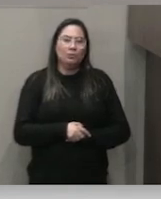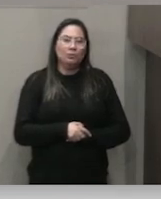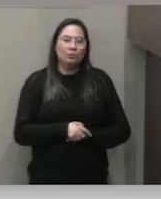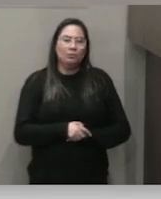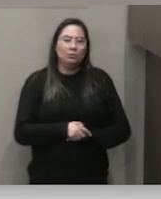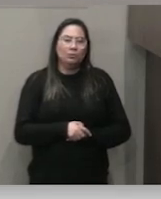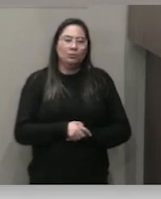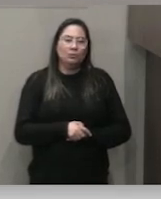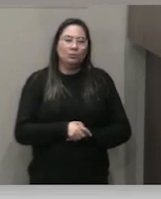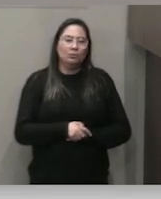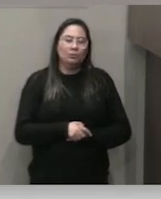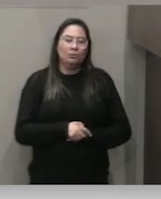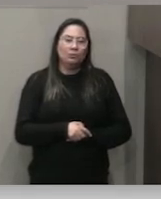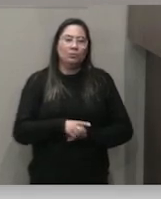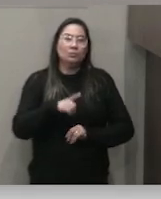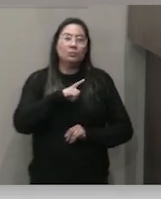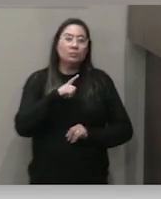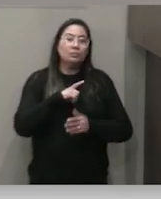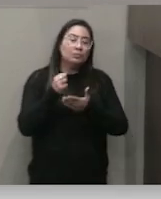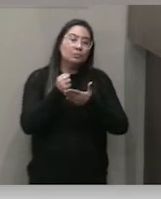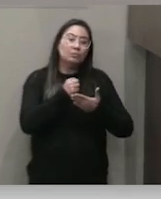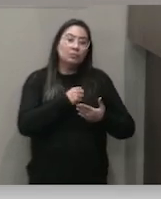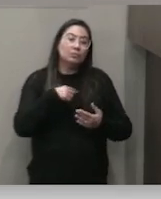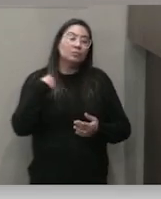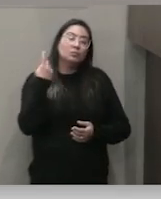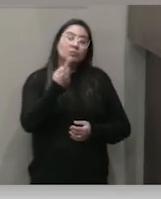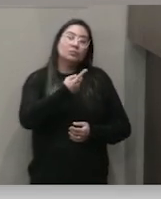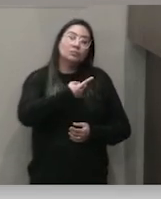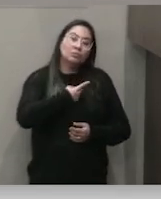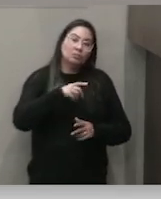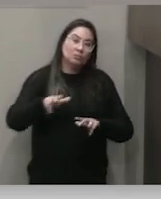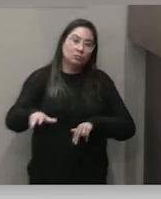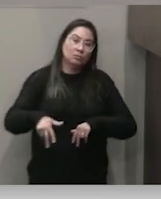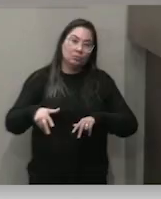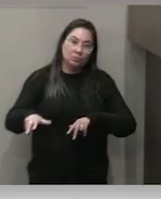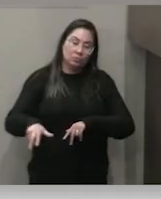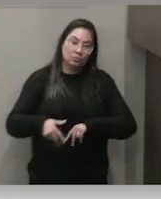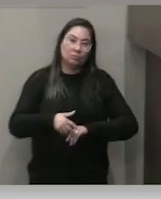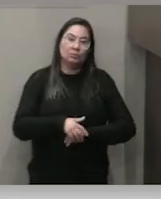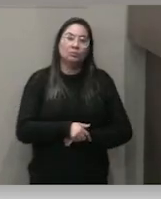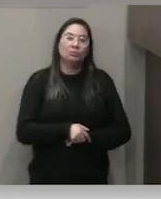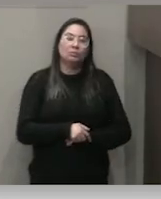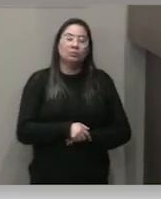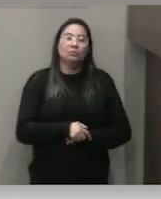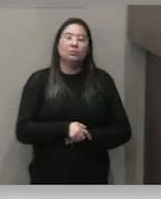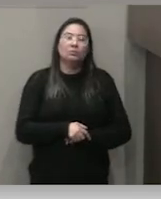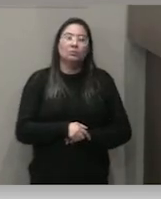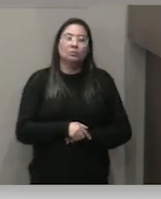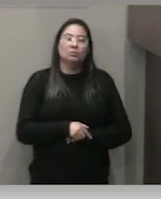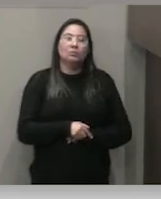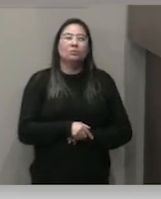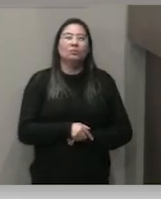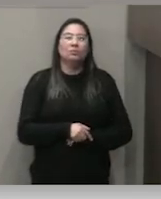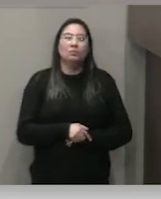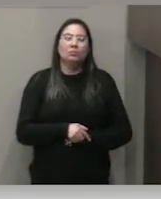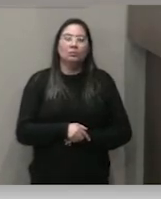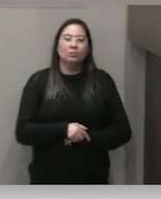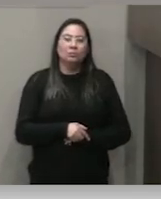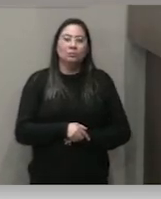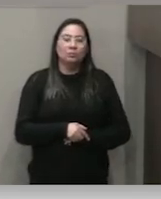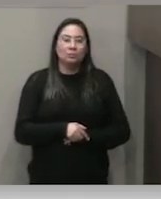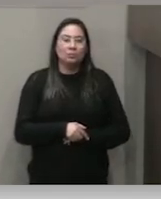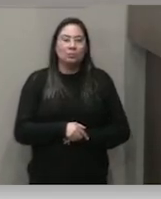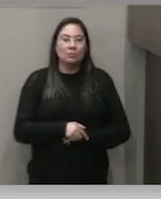que dessem um suporte aos nossos pequenos agricultores, agricultura familiar, fornecimento de um